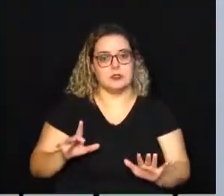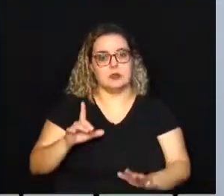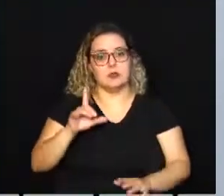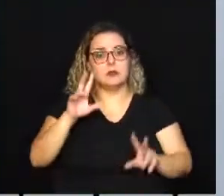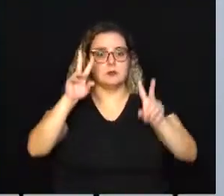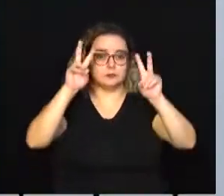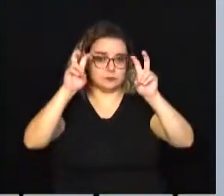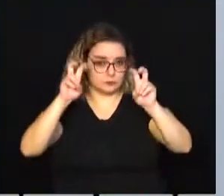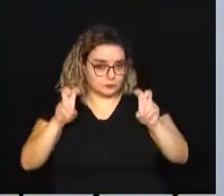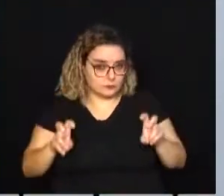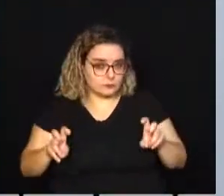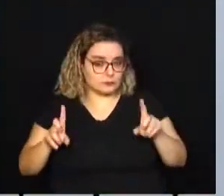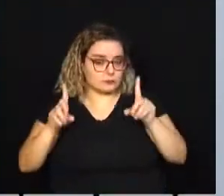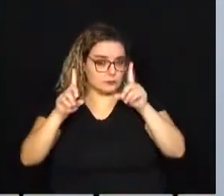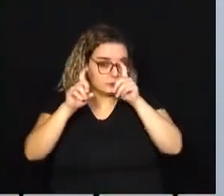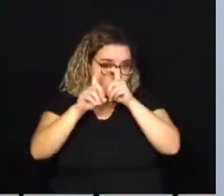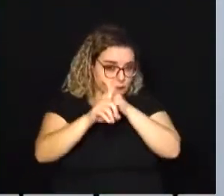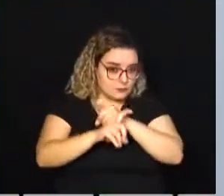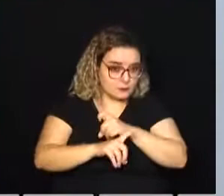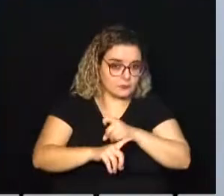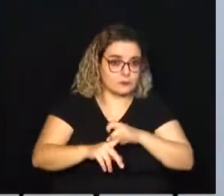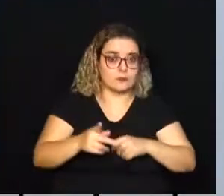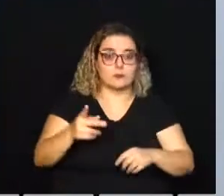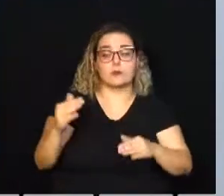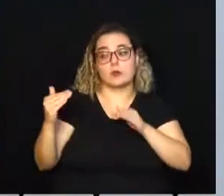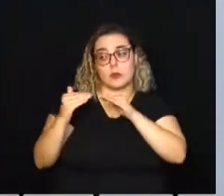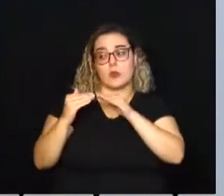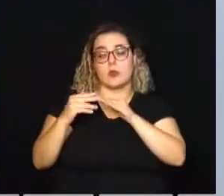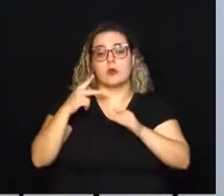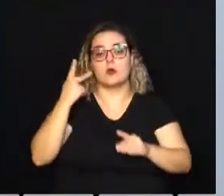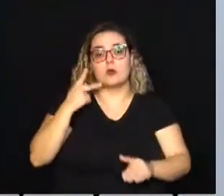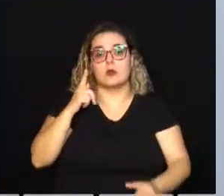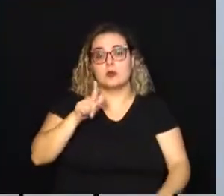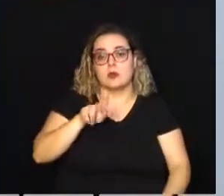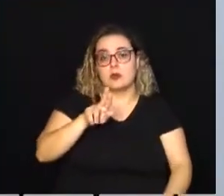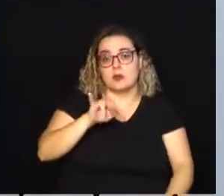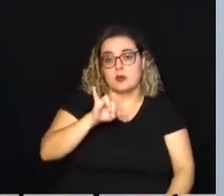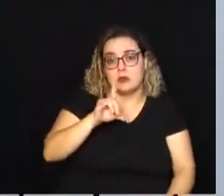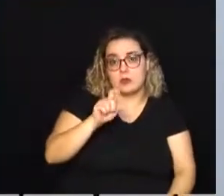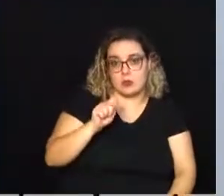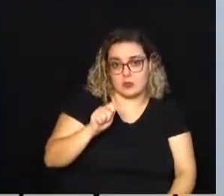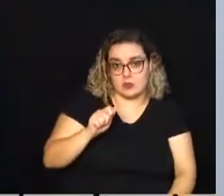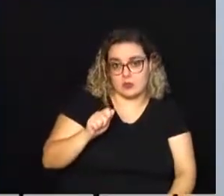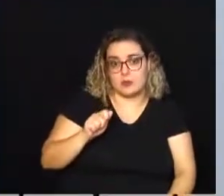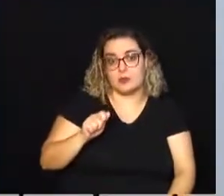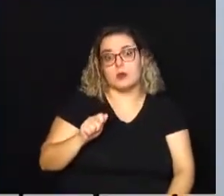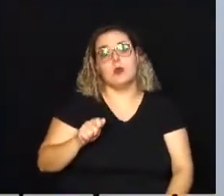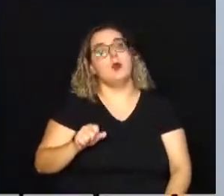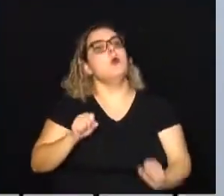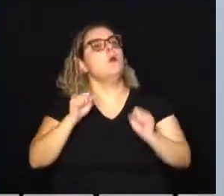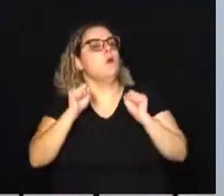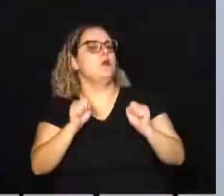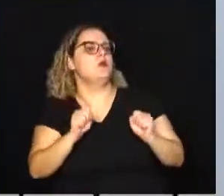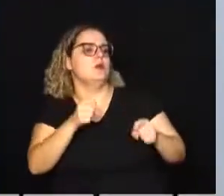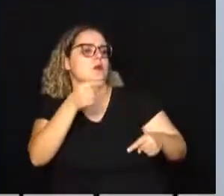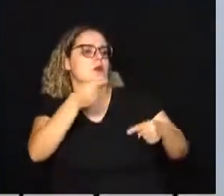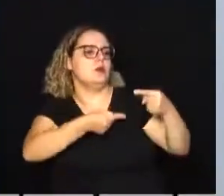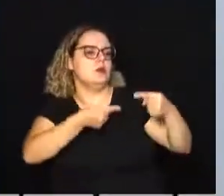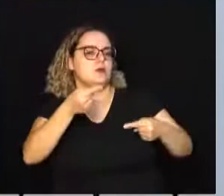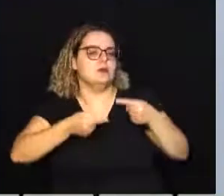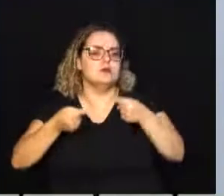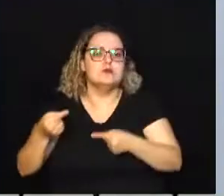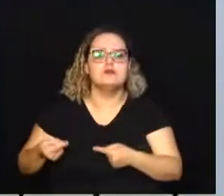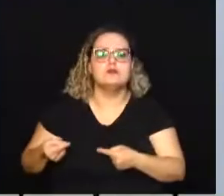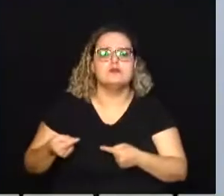complicado. Eu concordo muito com o que a vereadora Guida falou. Eu acho que nós poderíamos estar fazendo um outro debate hoje. Seria o debate de